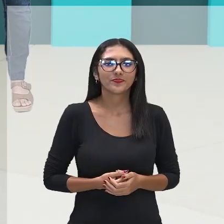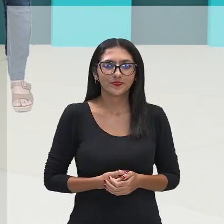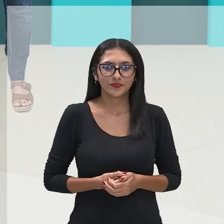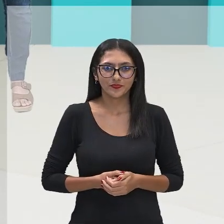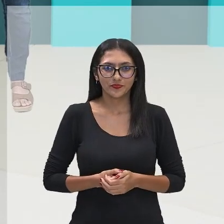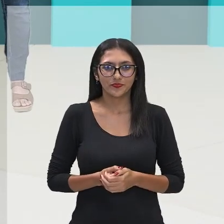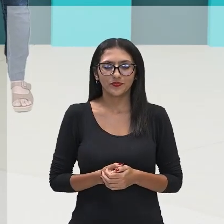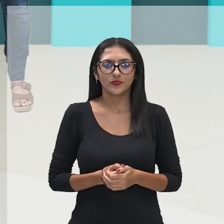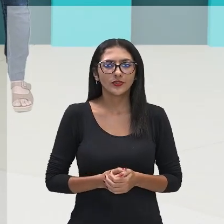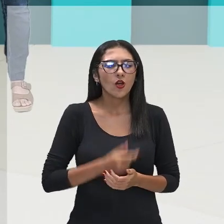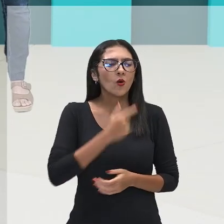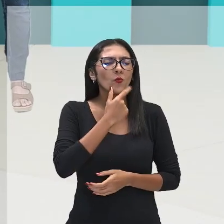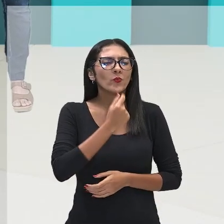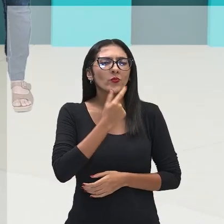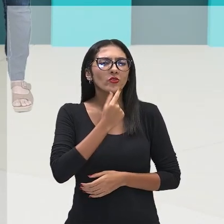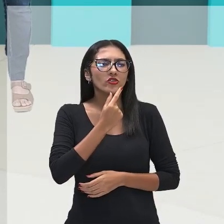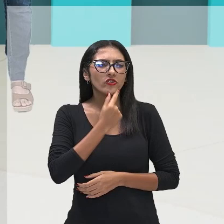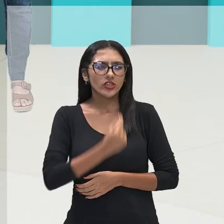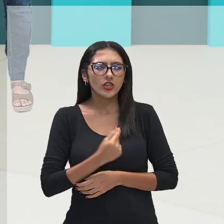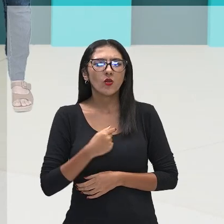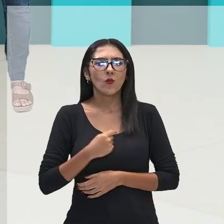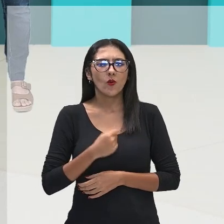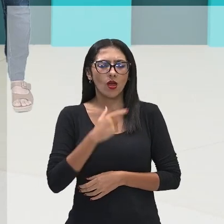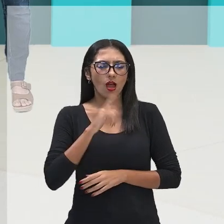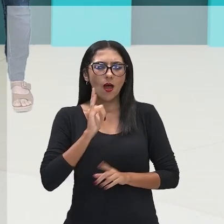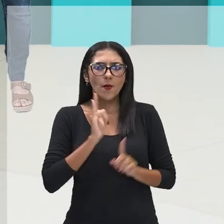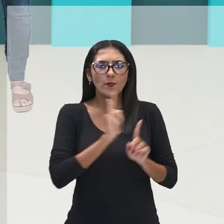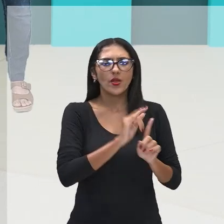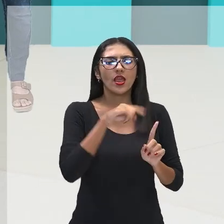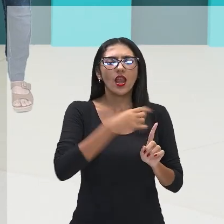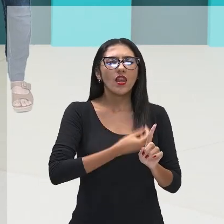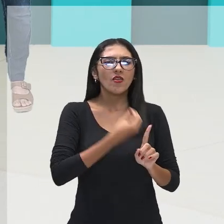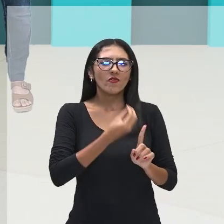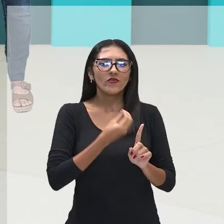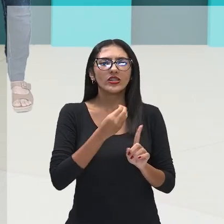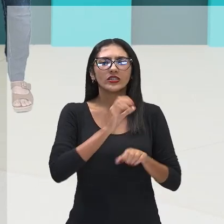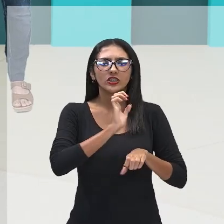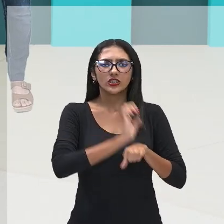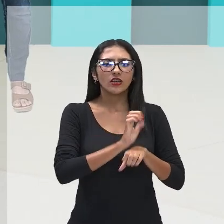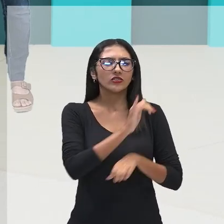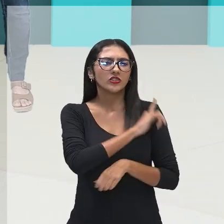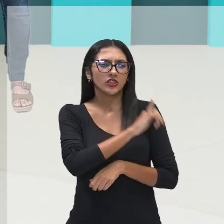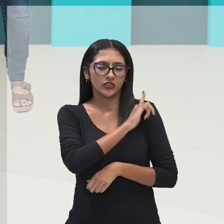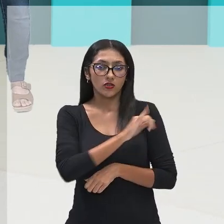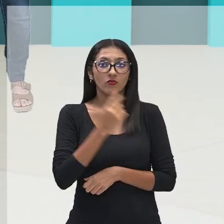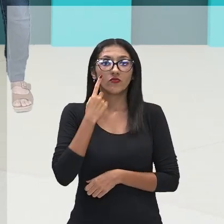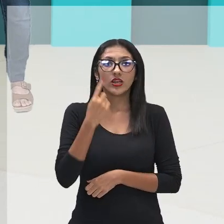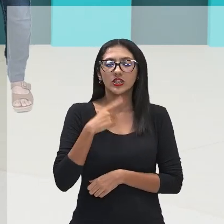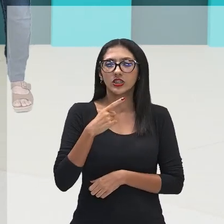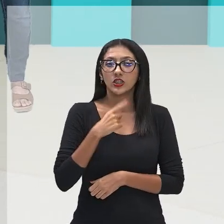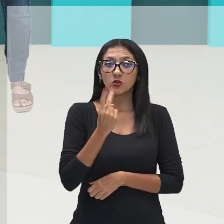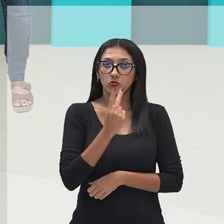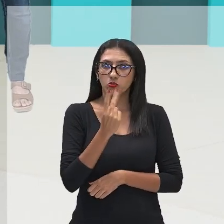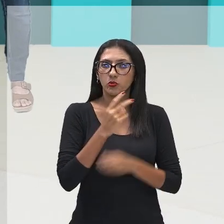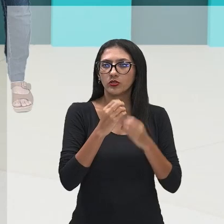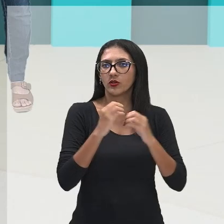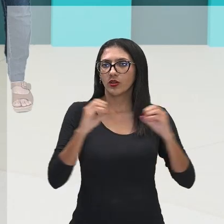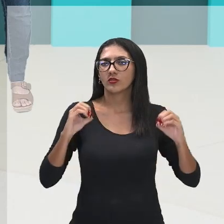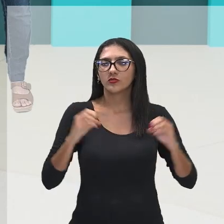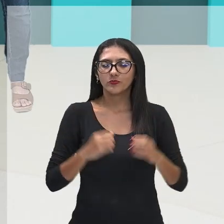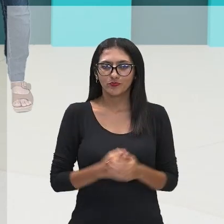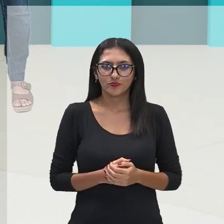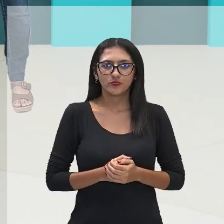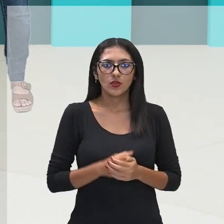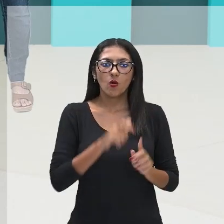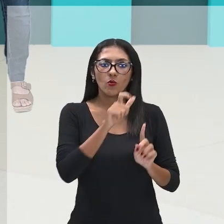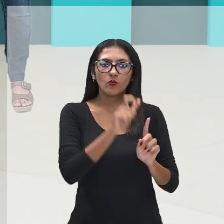o menino que amei mora no Rio de Janeiro, perceba que eu tenho duas frases destacadas aí. Quais são, professora? O